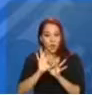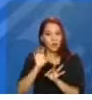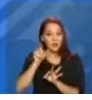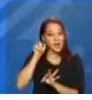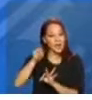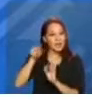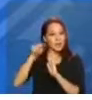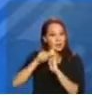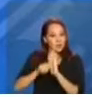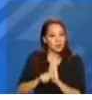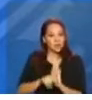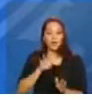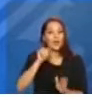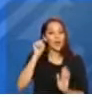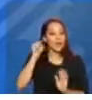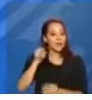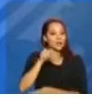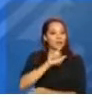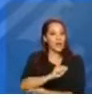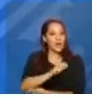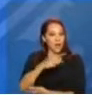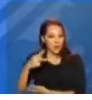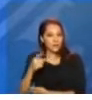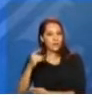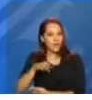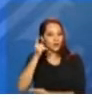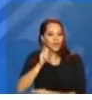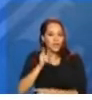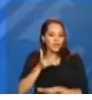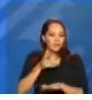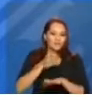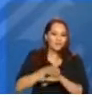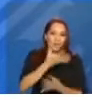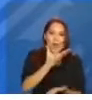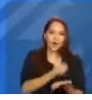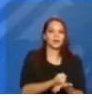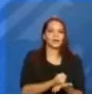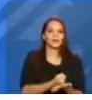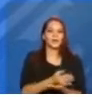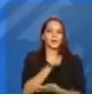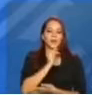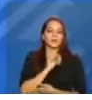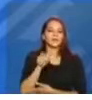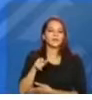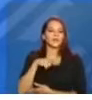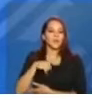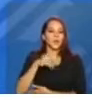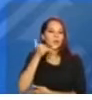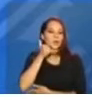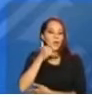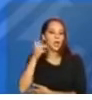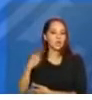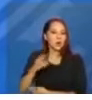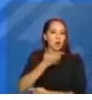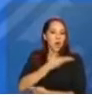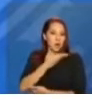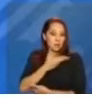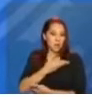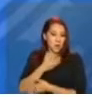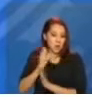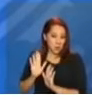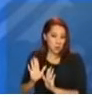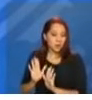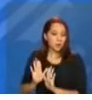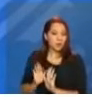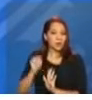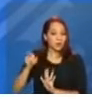poderá acessar. Então tem um ponto muito importante, que é o seguinte: você, por exemplo, pode ter o celular do seu amigo e etc.,